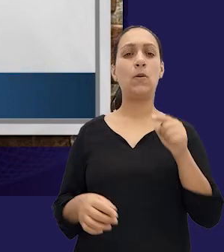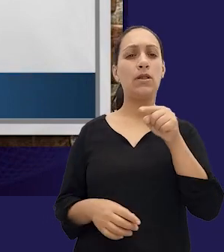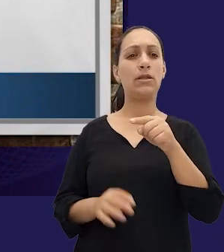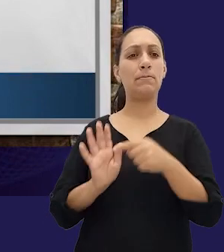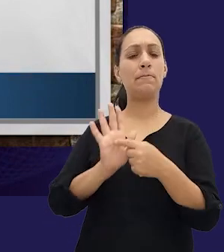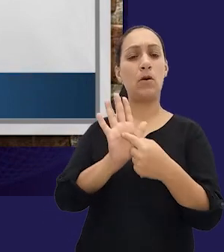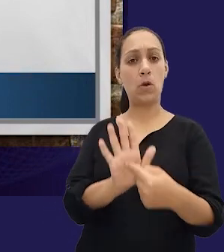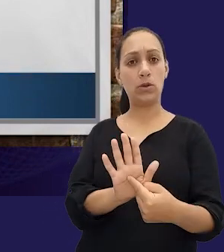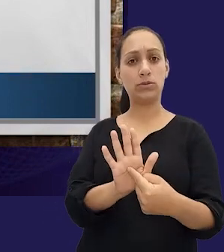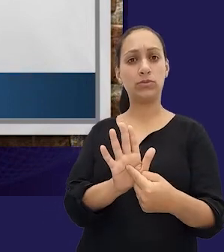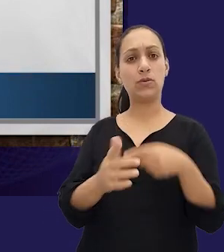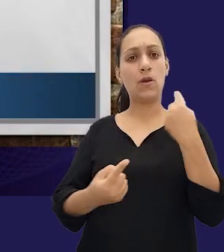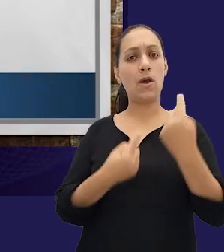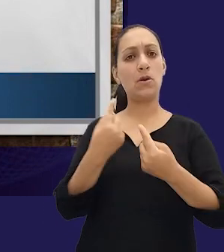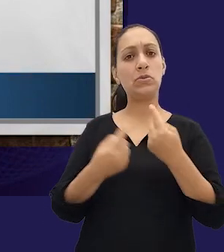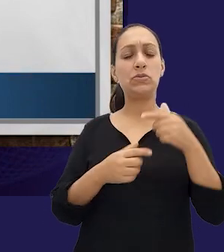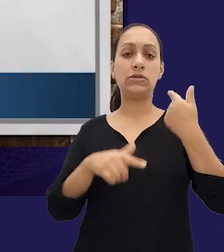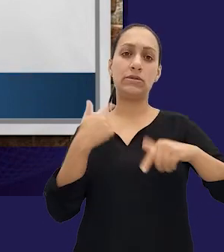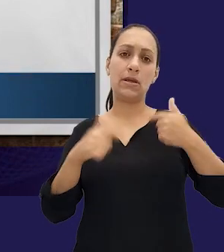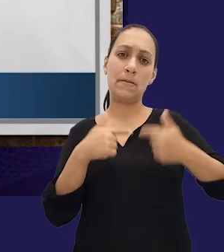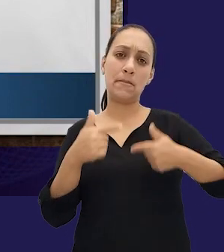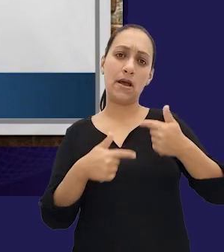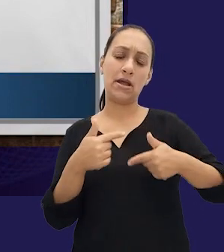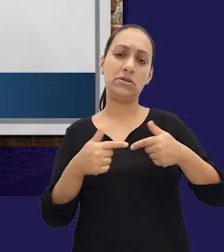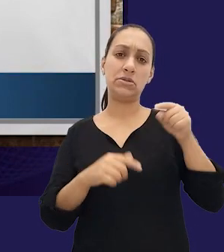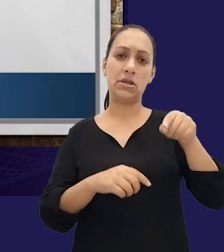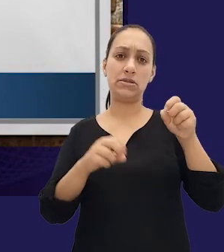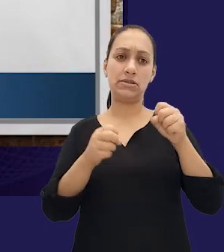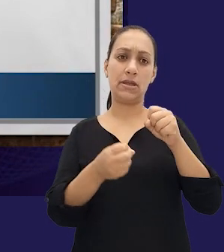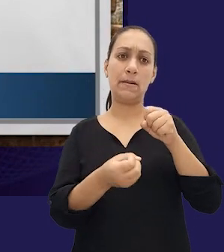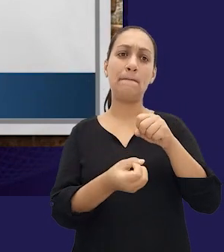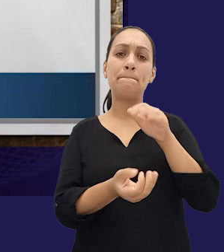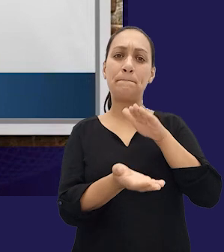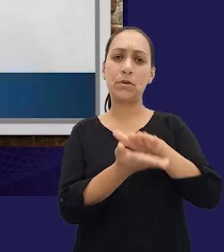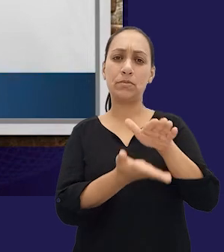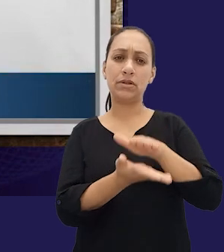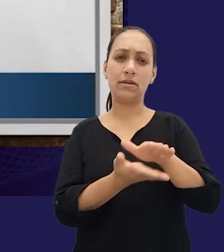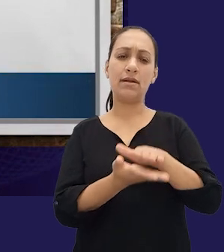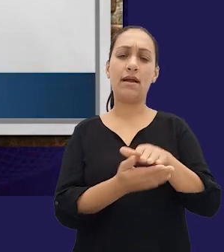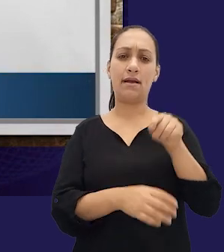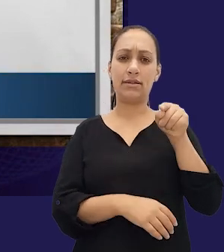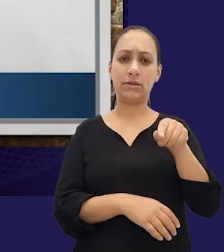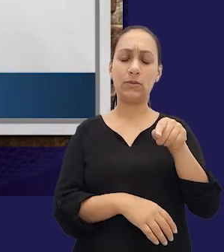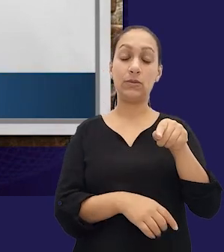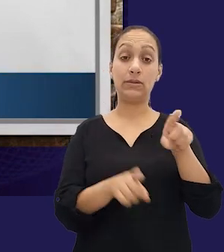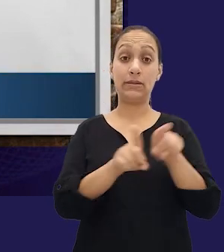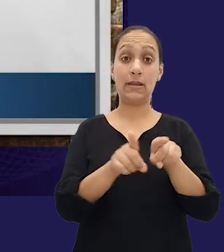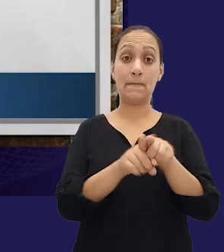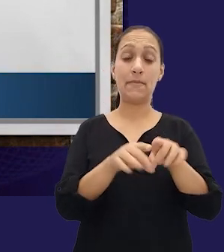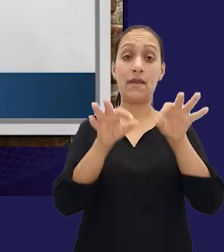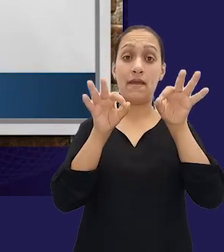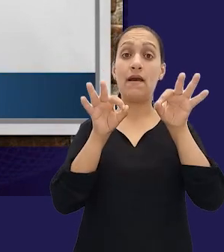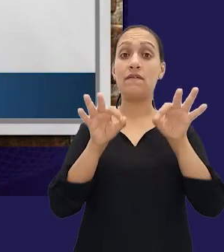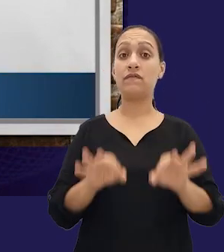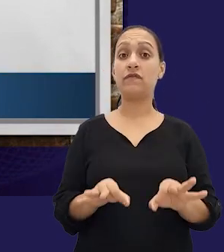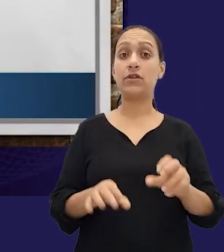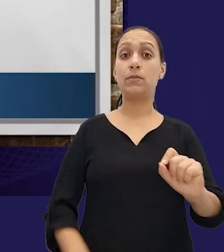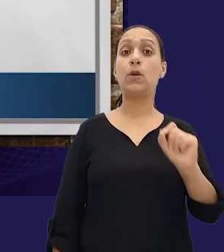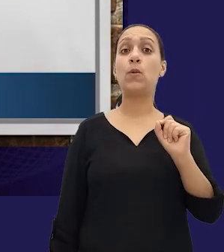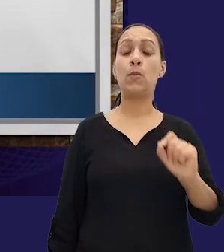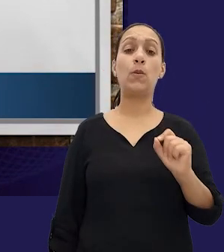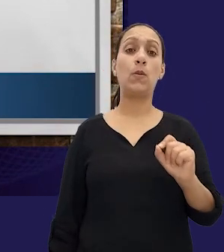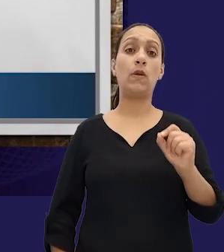sigo mostrando alguns trabalhos, tá? Esse aqui foi publicado no The Lancet, que ele também afirma o quê, né?